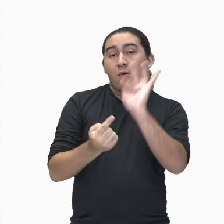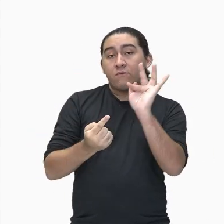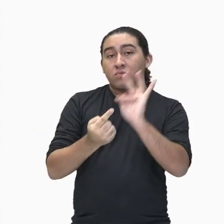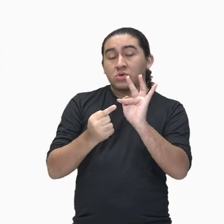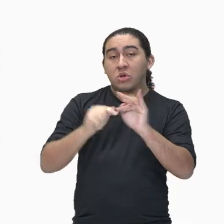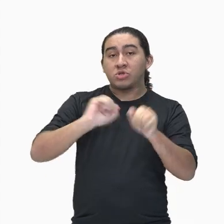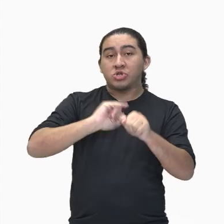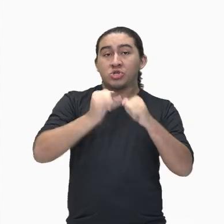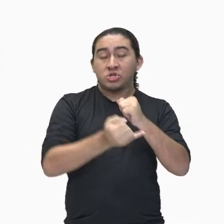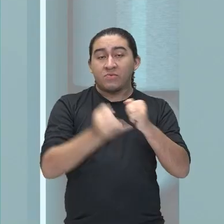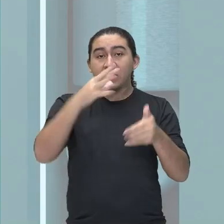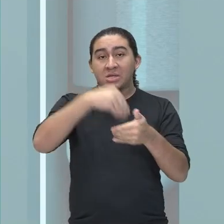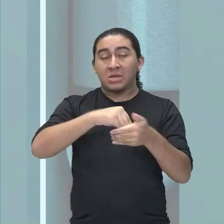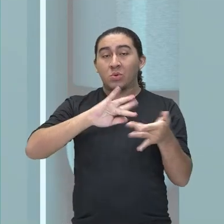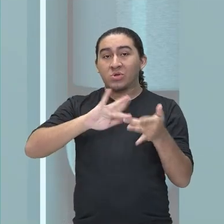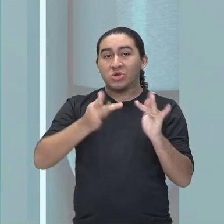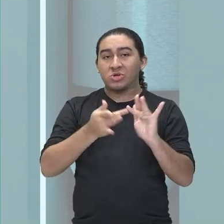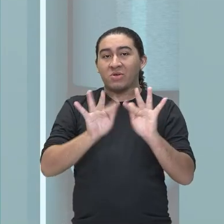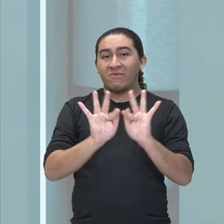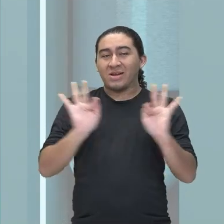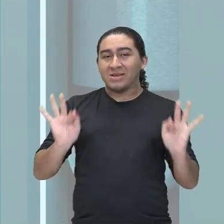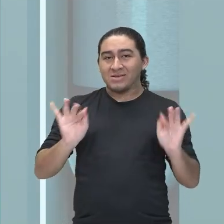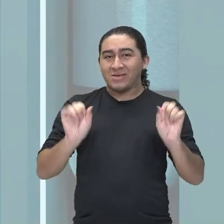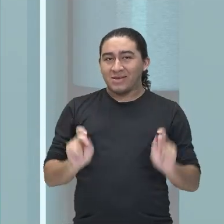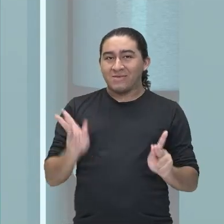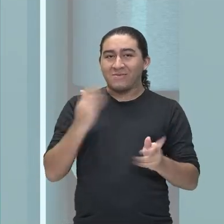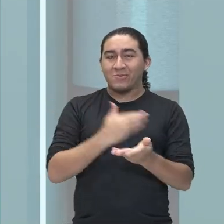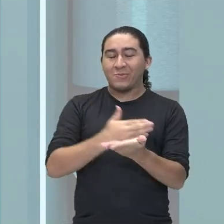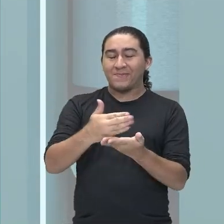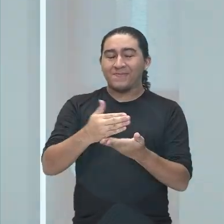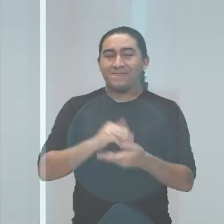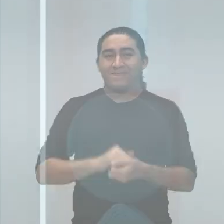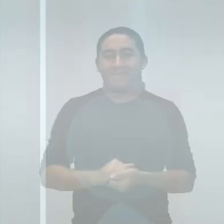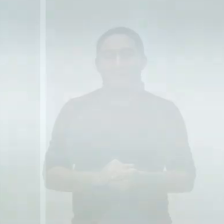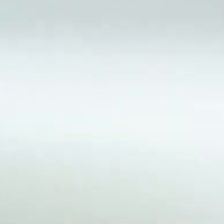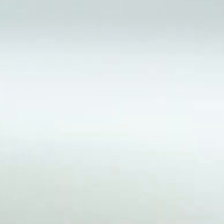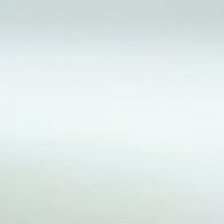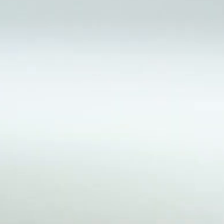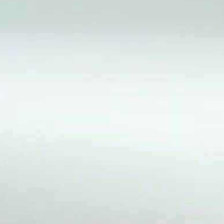adjetivo no contexto. É isso aí? Vamos começar.